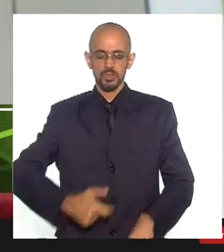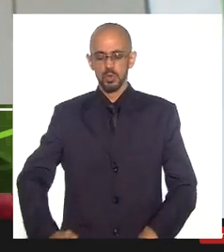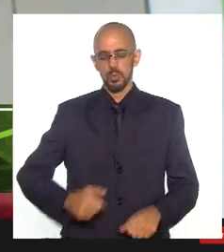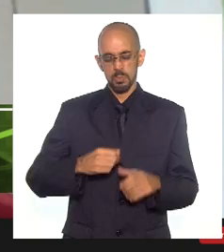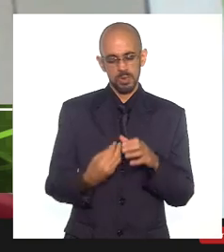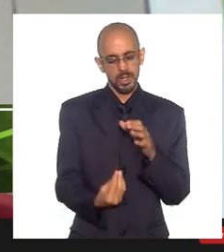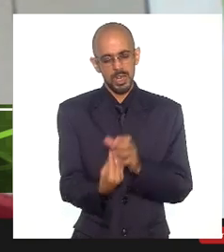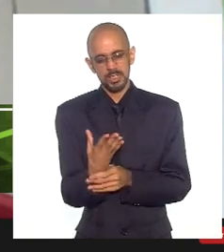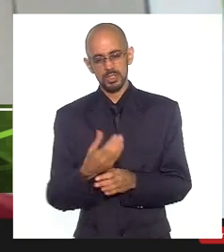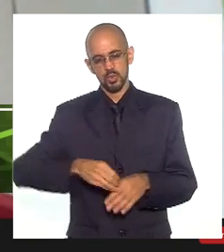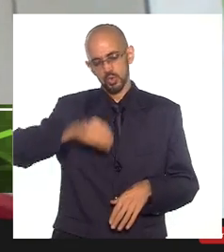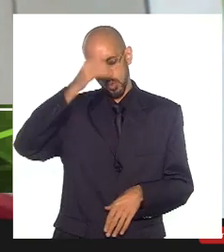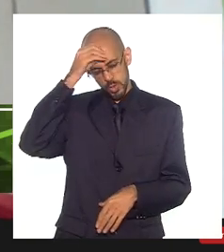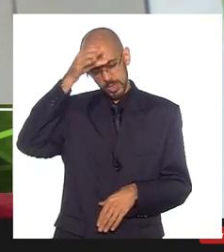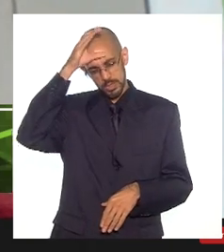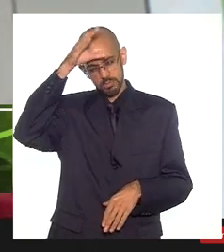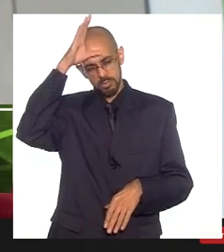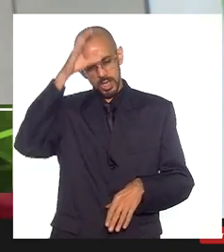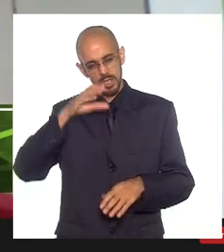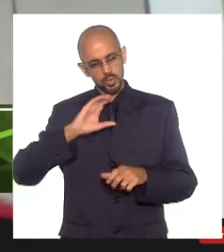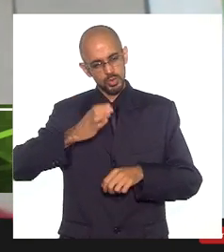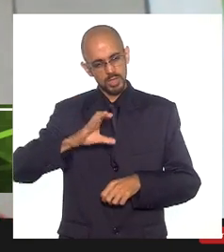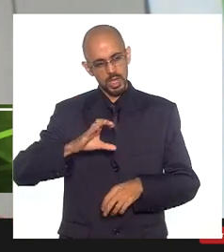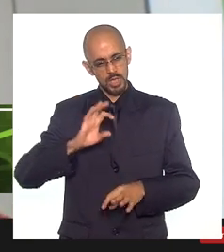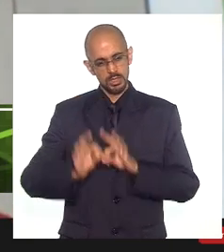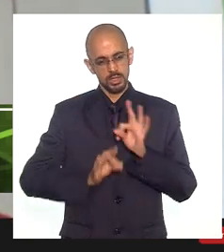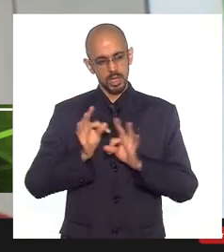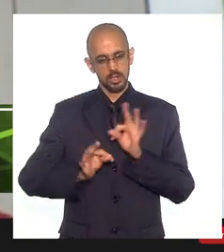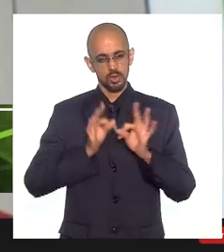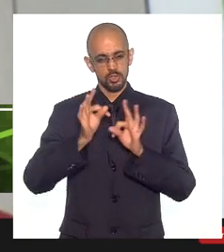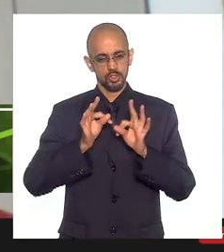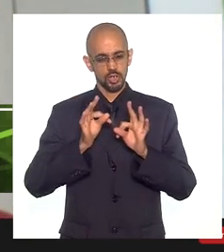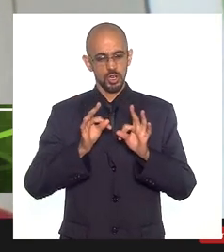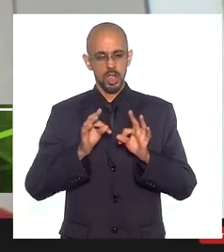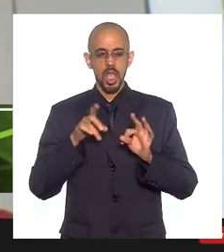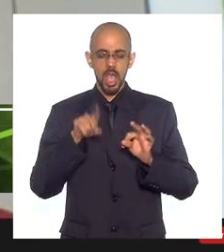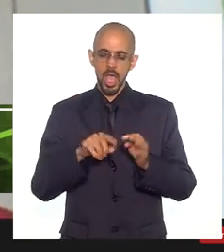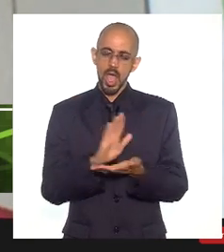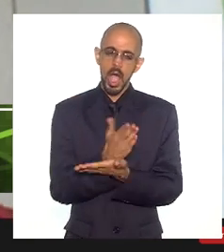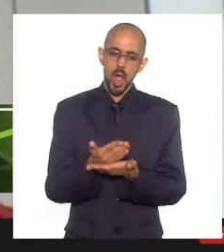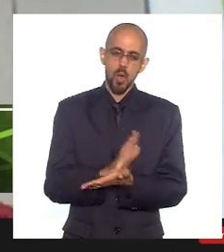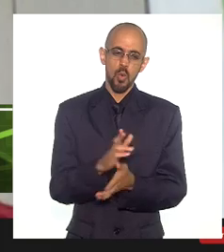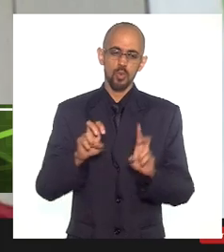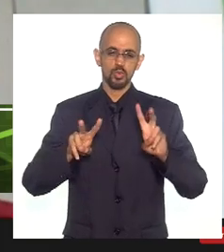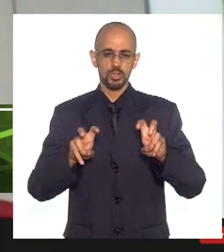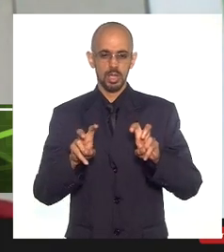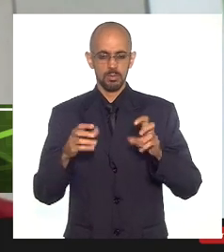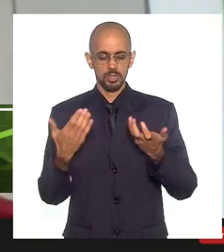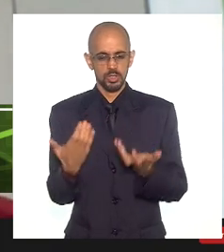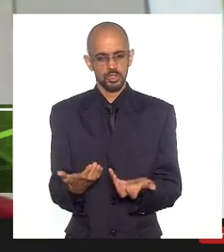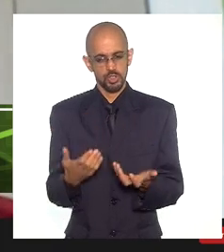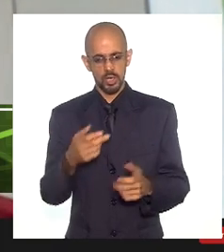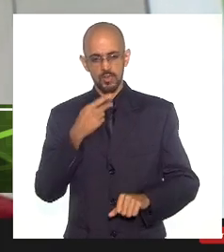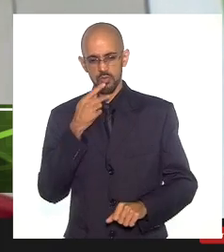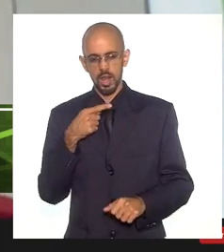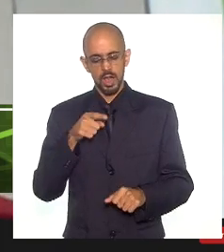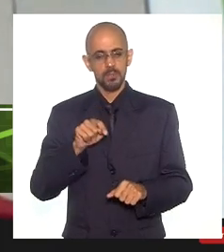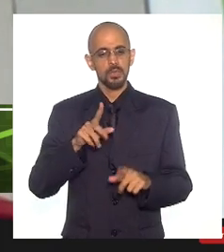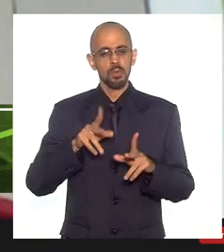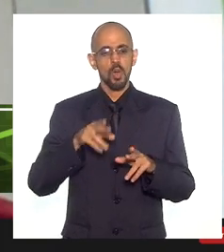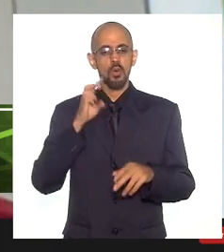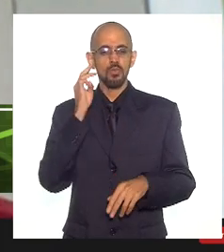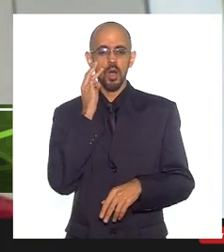de produção de ciência e tecnologia. Então, acho a gente tem alguns temas que a gente tem que elencar que vão nesse sentido. Primeiro, como o deputado Aldeque Carneiro já falou,